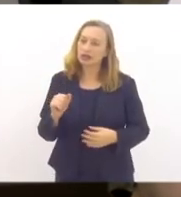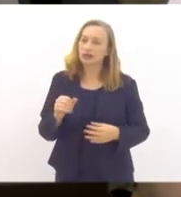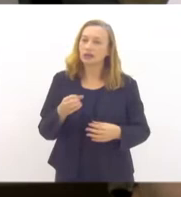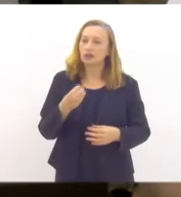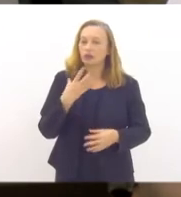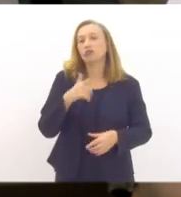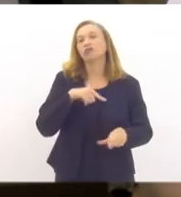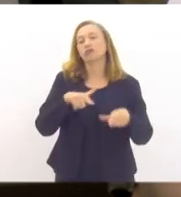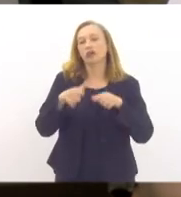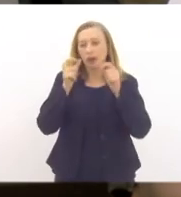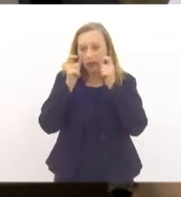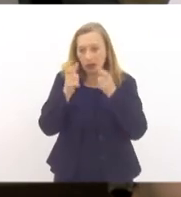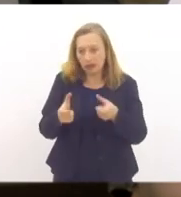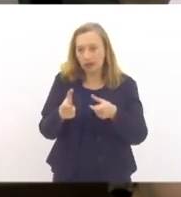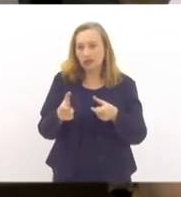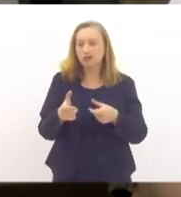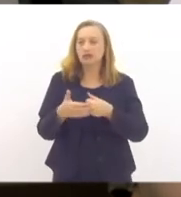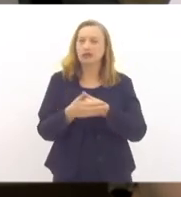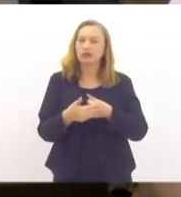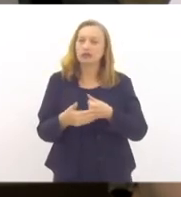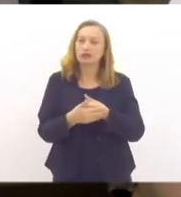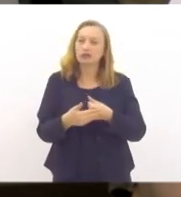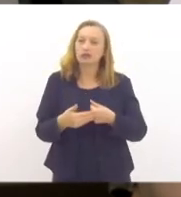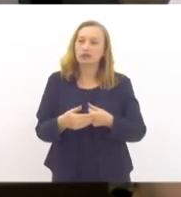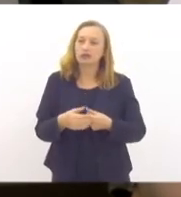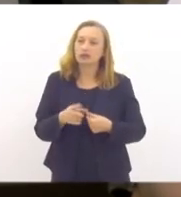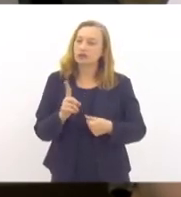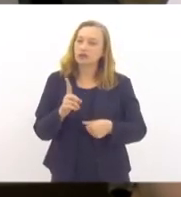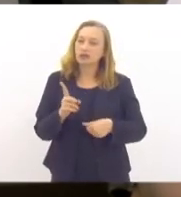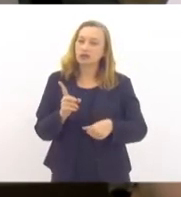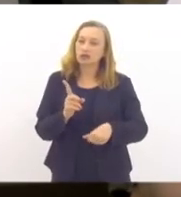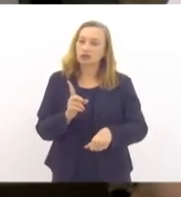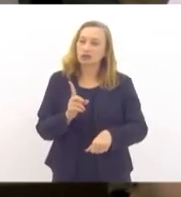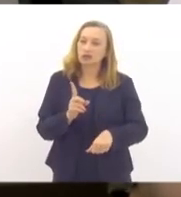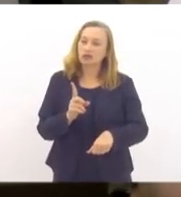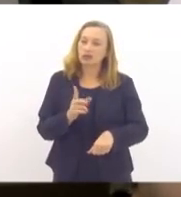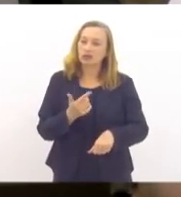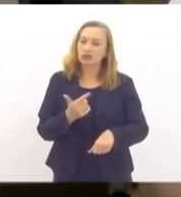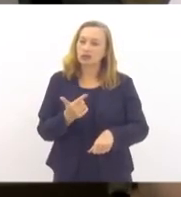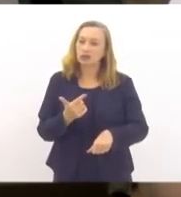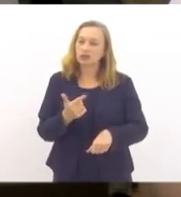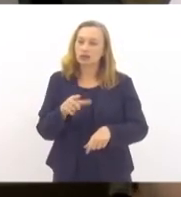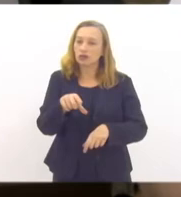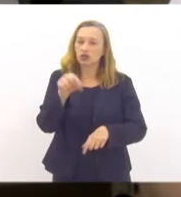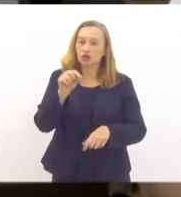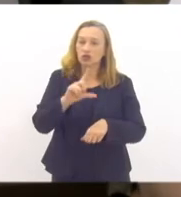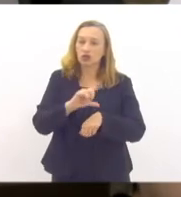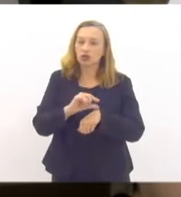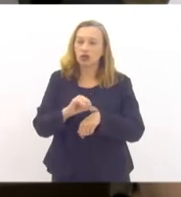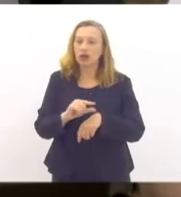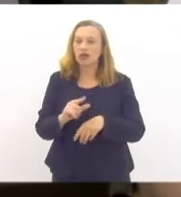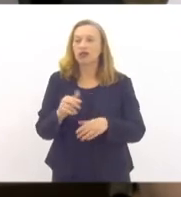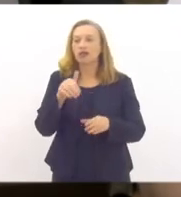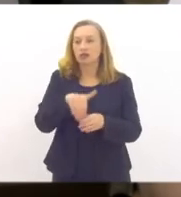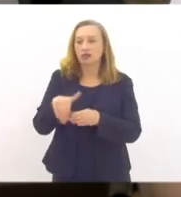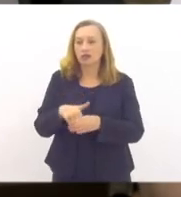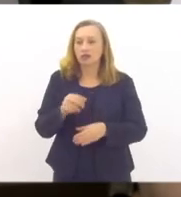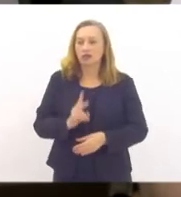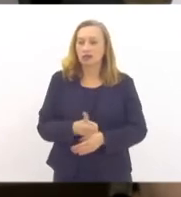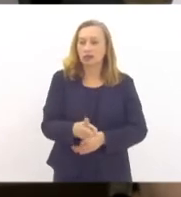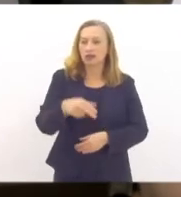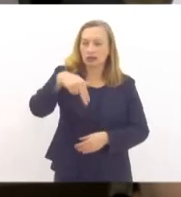em atenção, em carinho, não tem horário. Então, o meu voto é pela